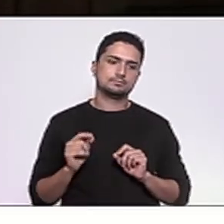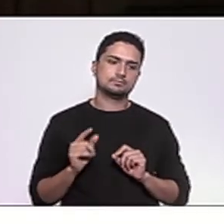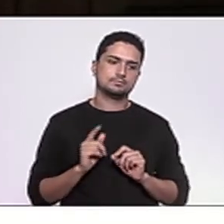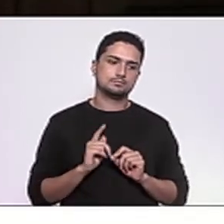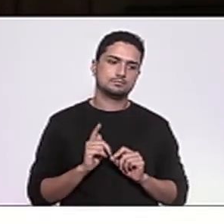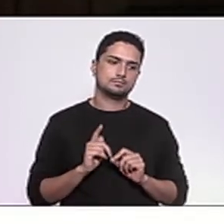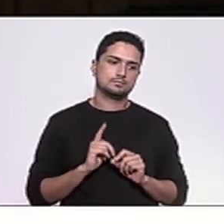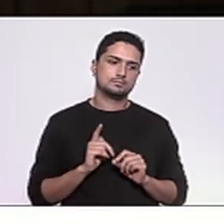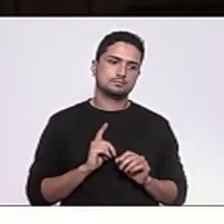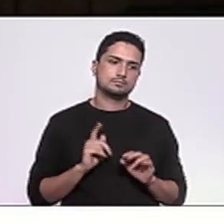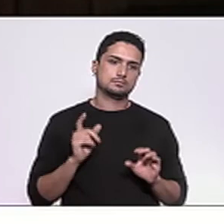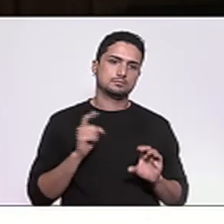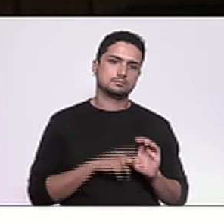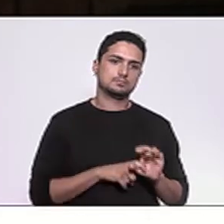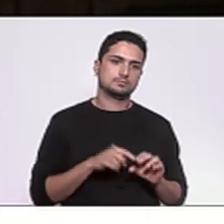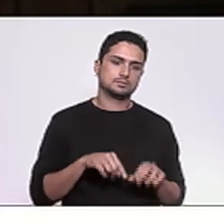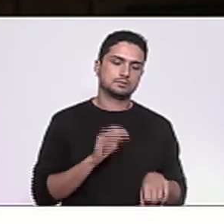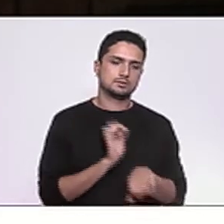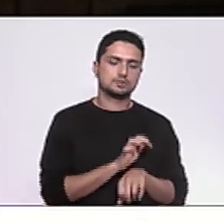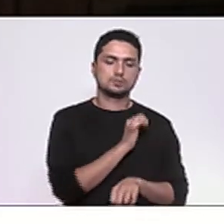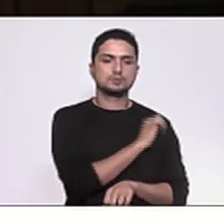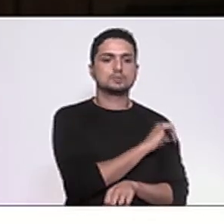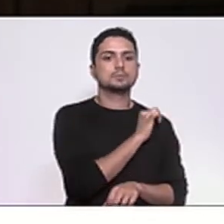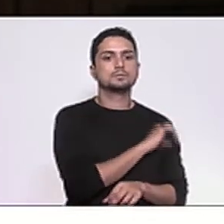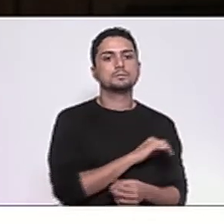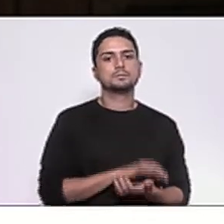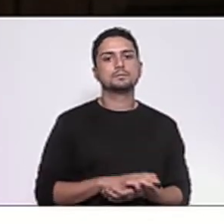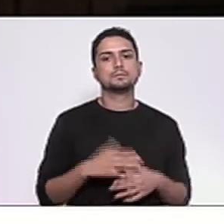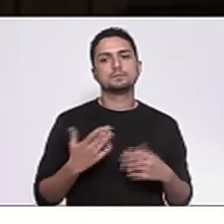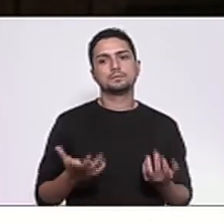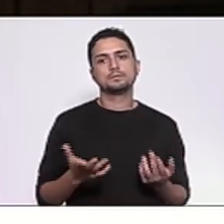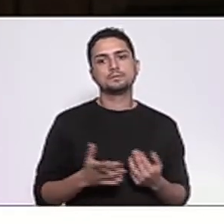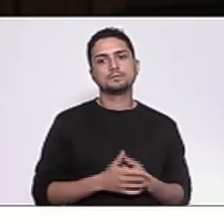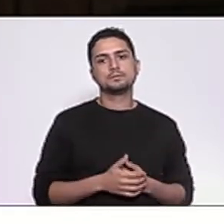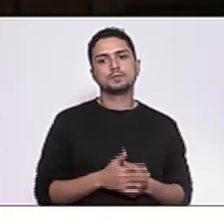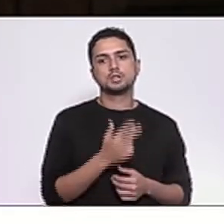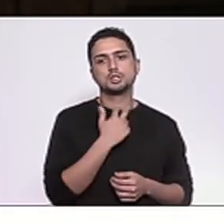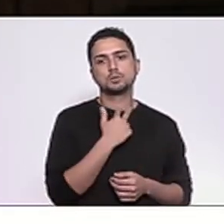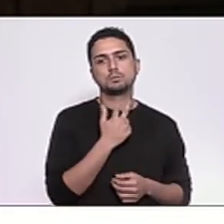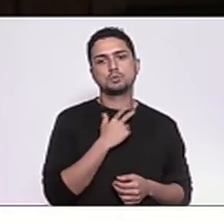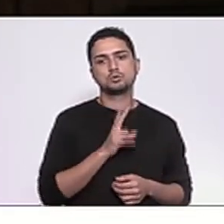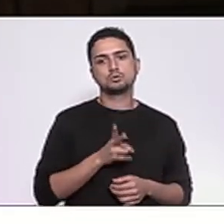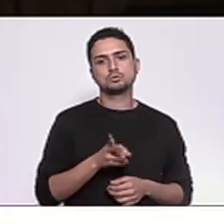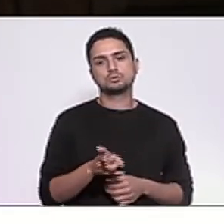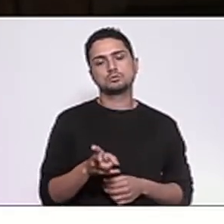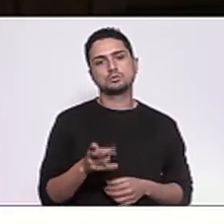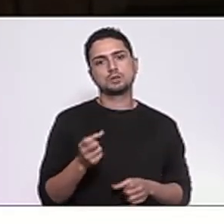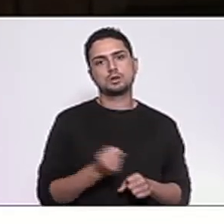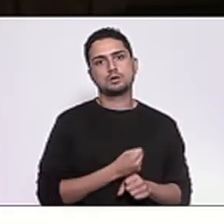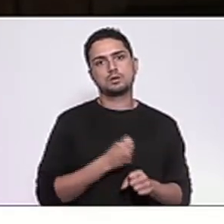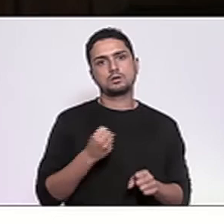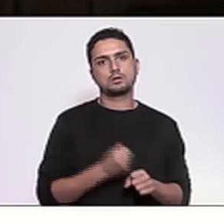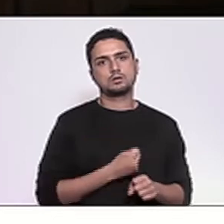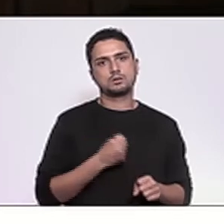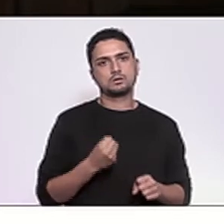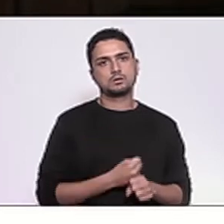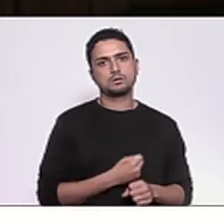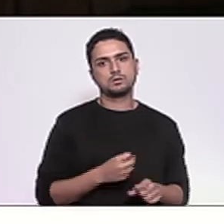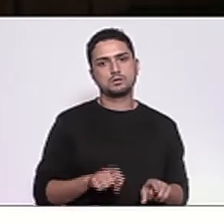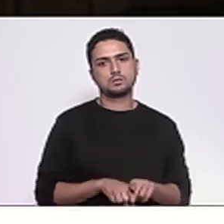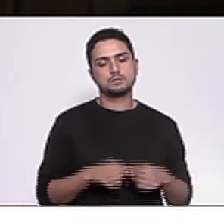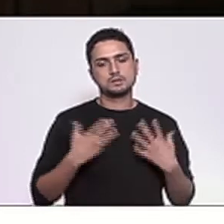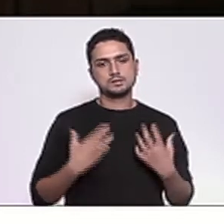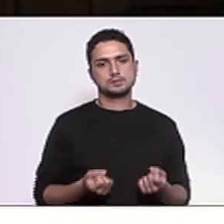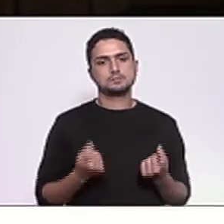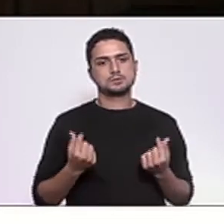devedoras do estado e, por via de consequência, não poderiam dar continuidade a essas obras e receber dinheiro